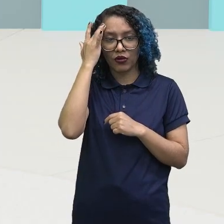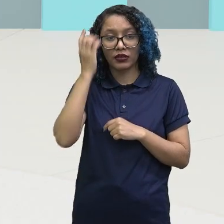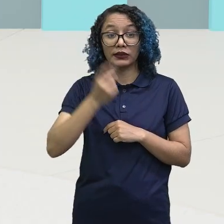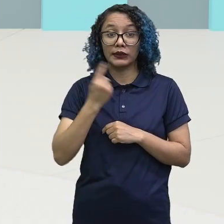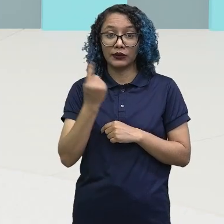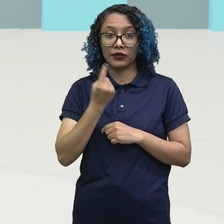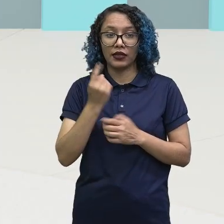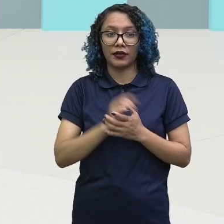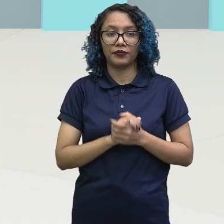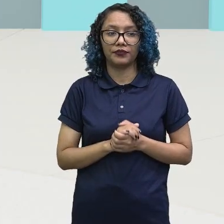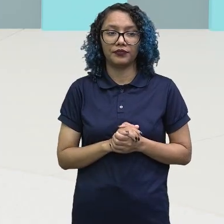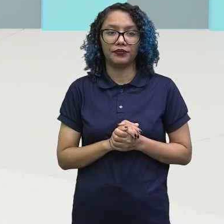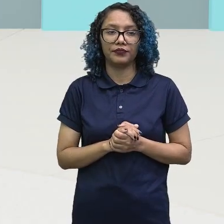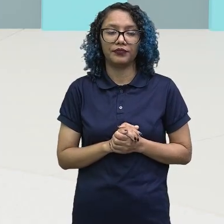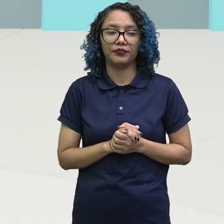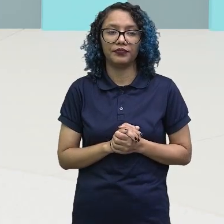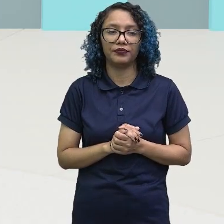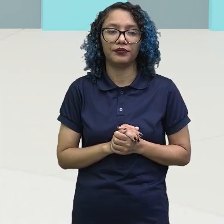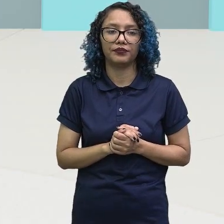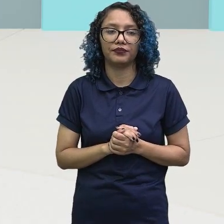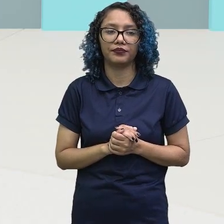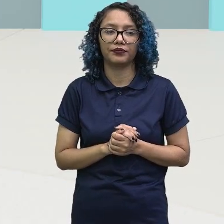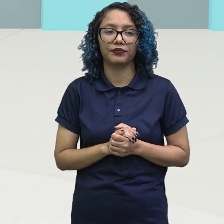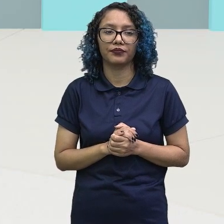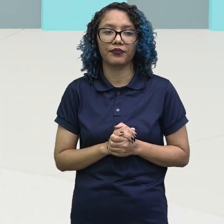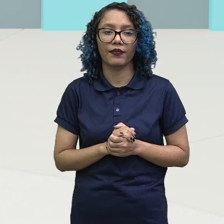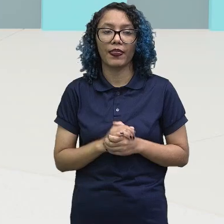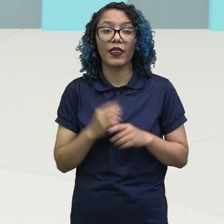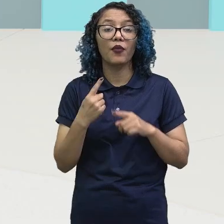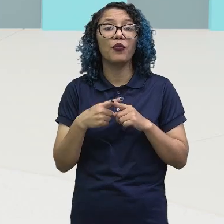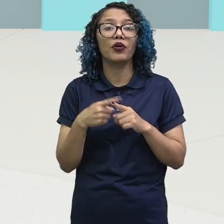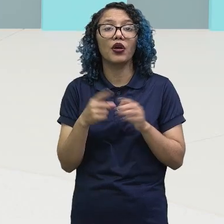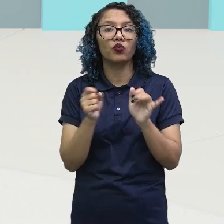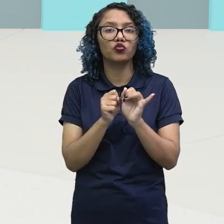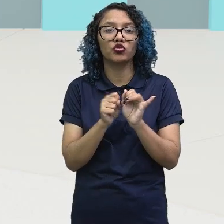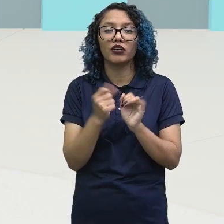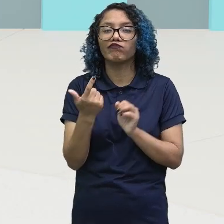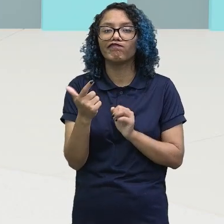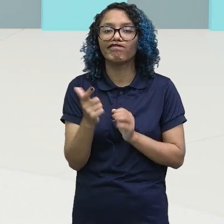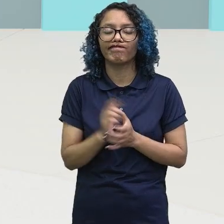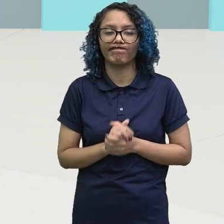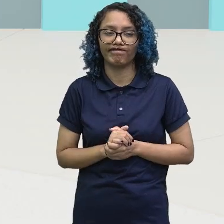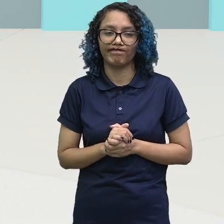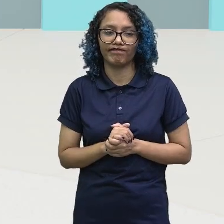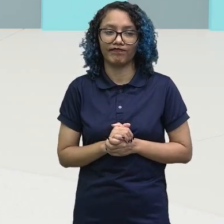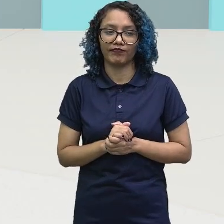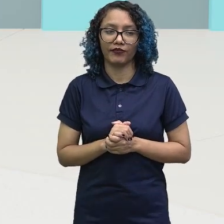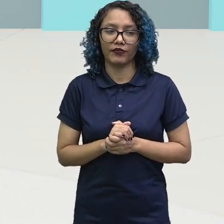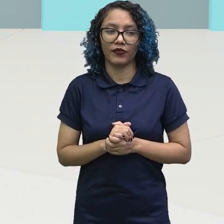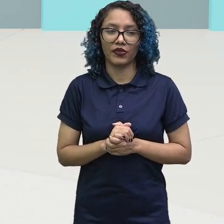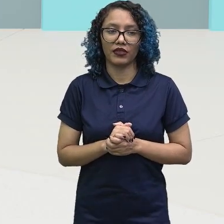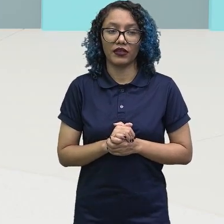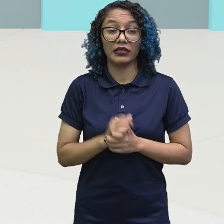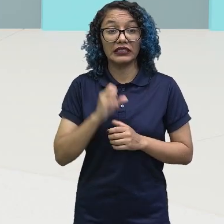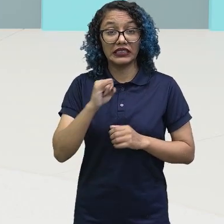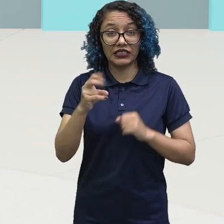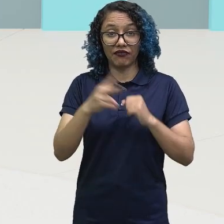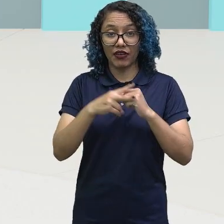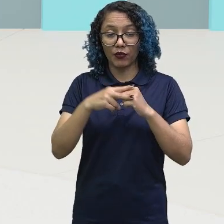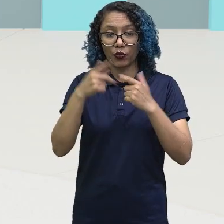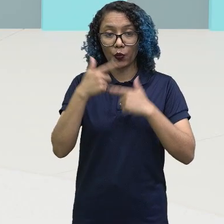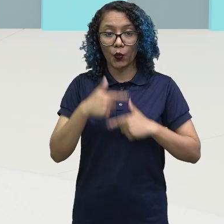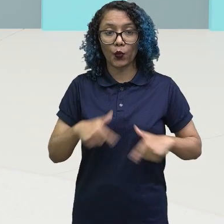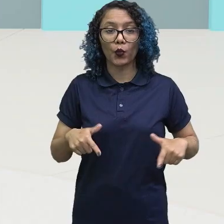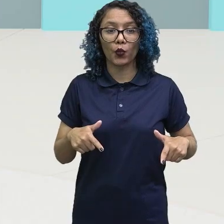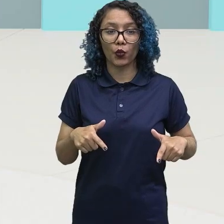do singular, uma vez que não existe sujeito. Tá? Então, verbos impessoais, nós